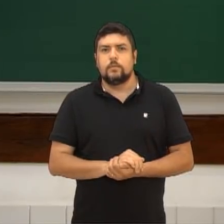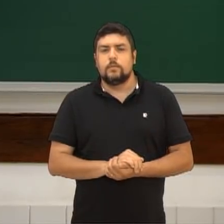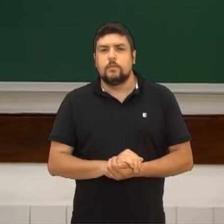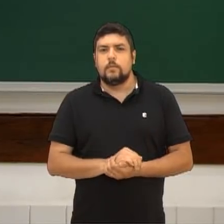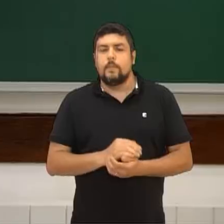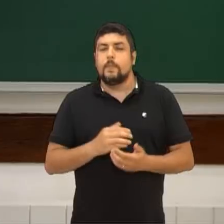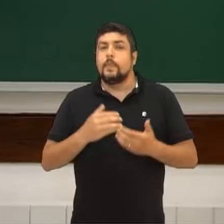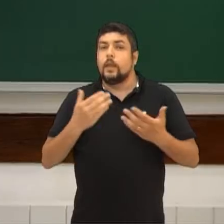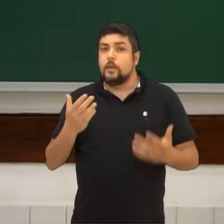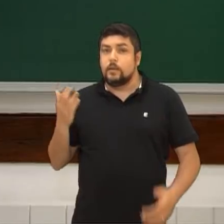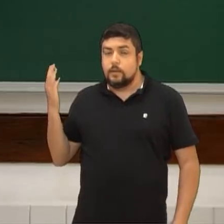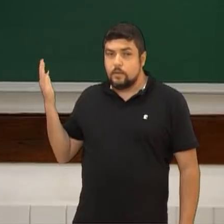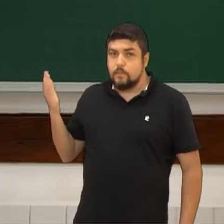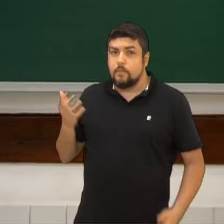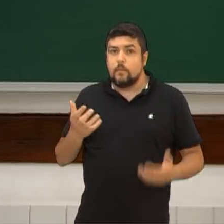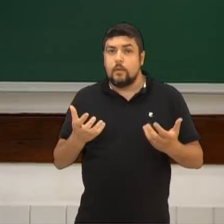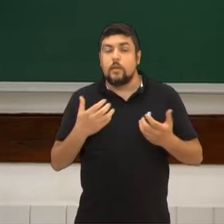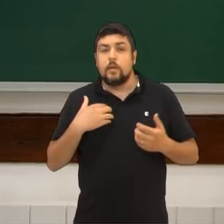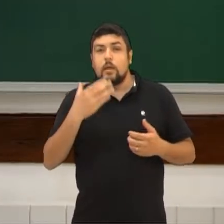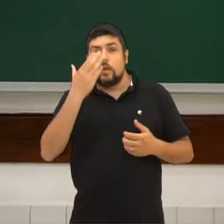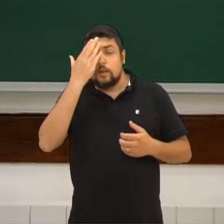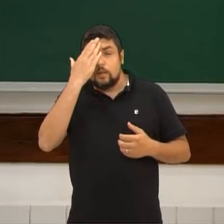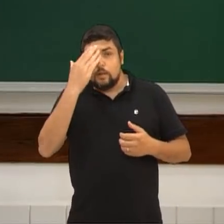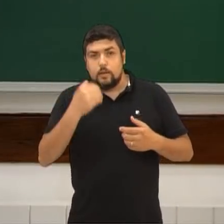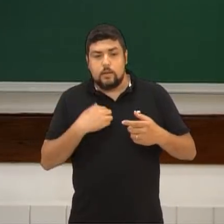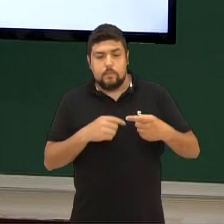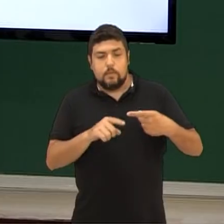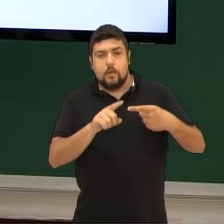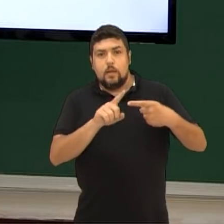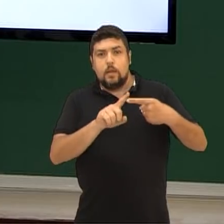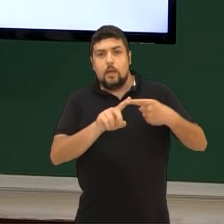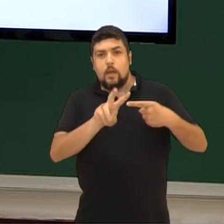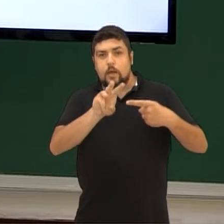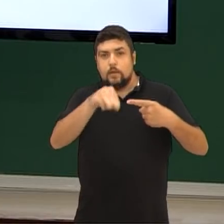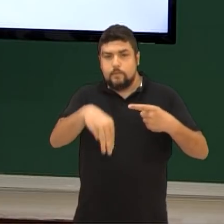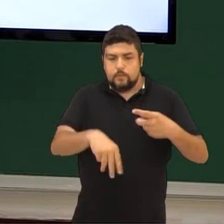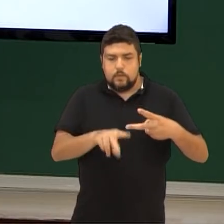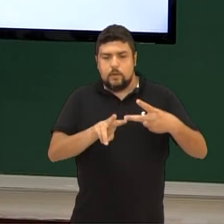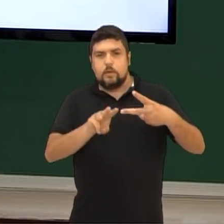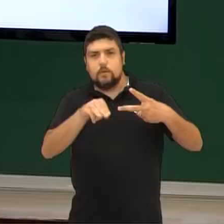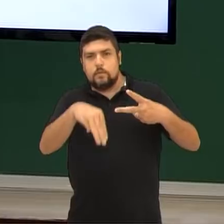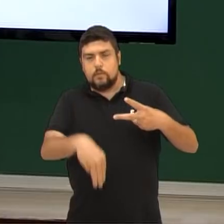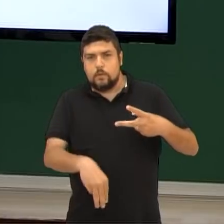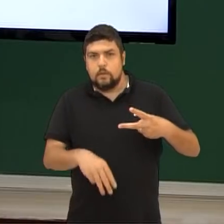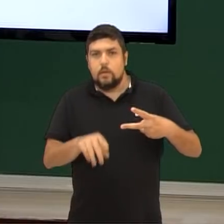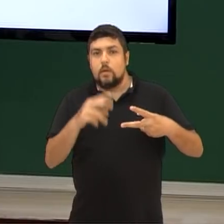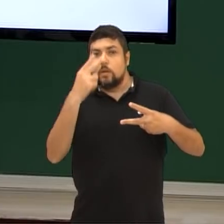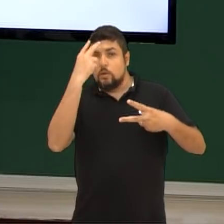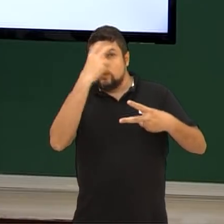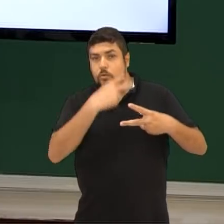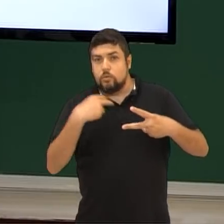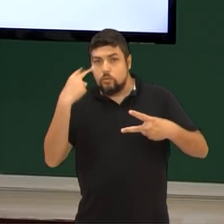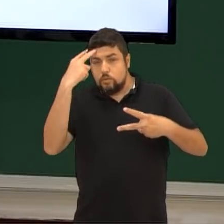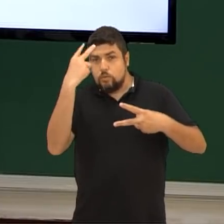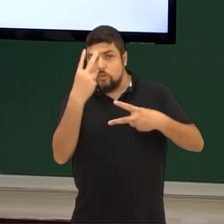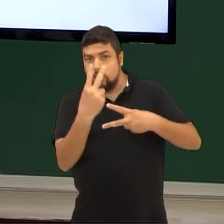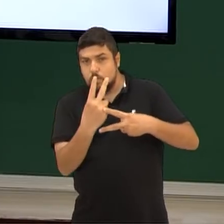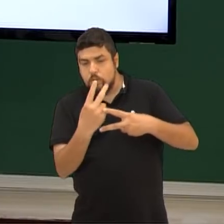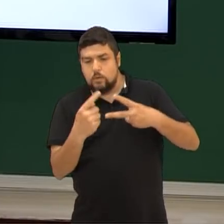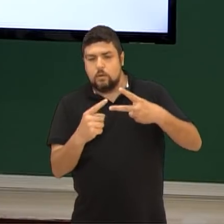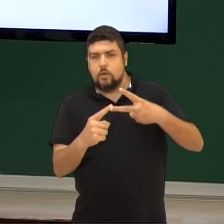a velocidade média, logo em 2 horas e em 3 horas.